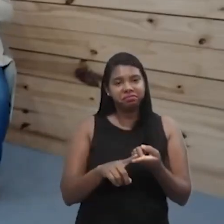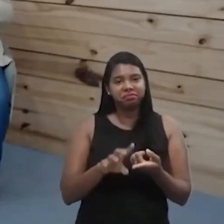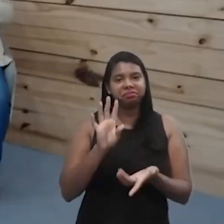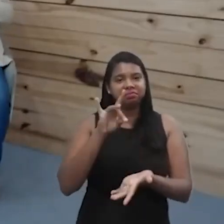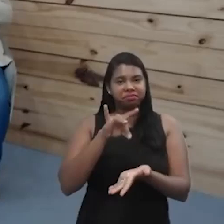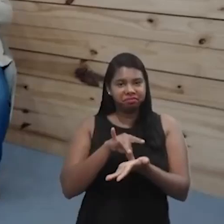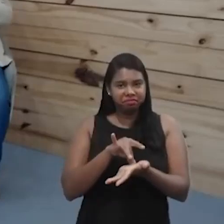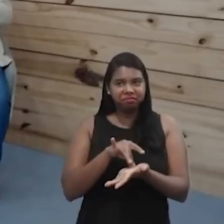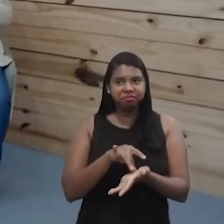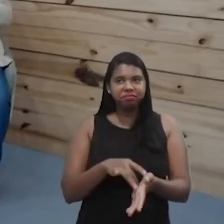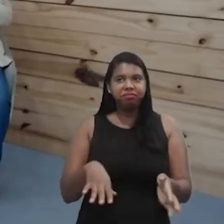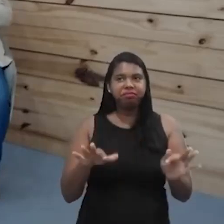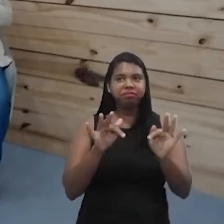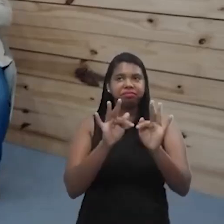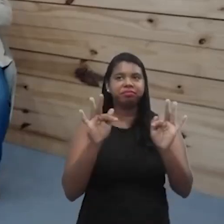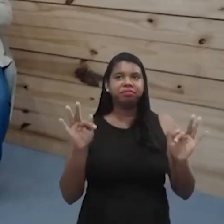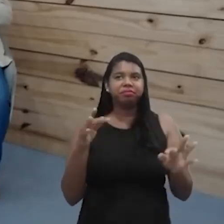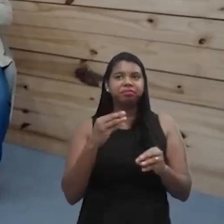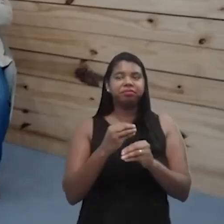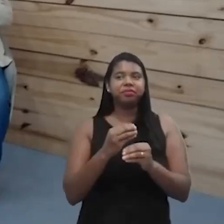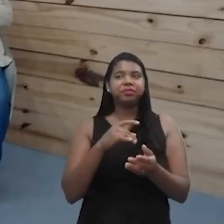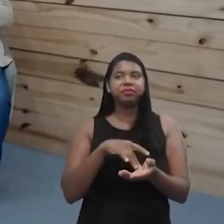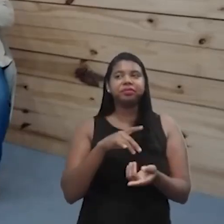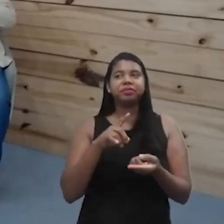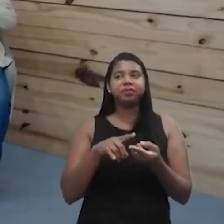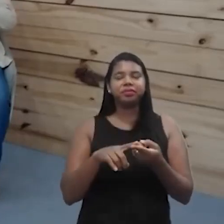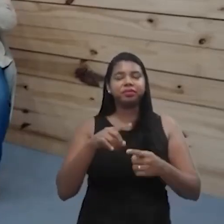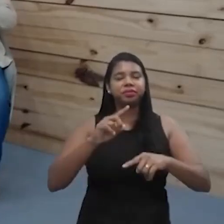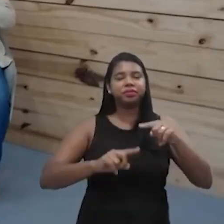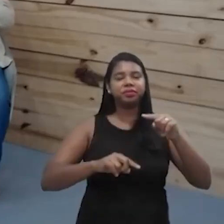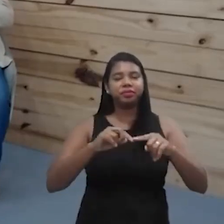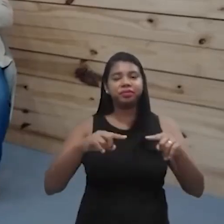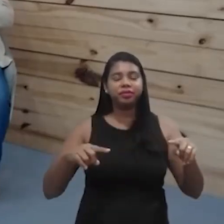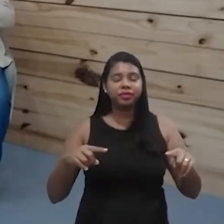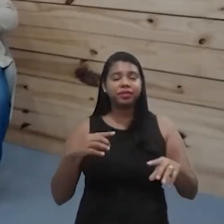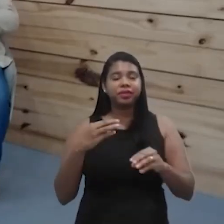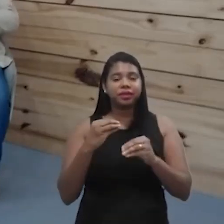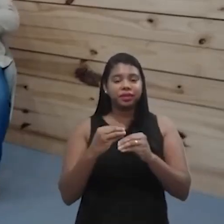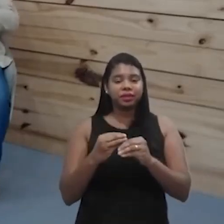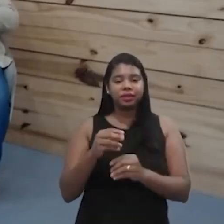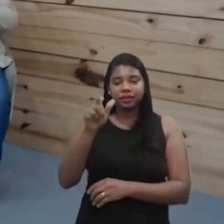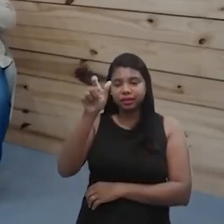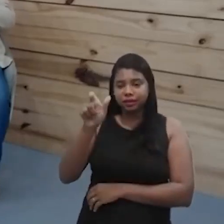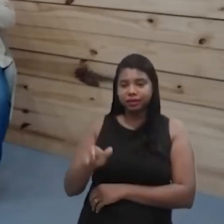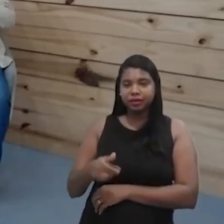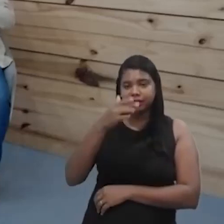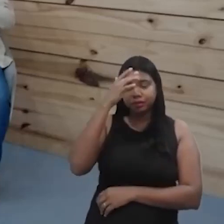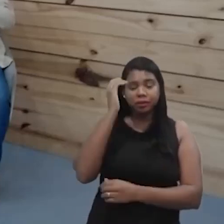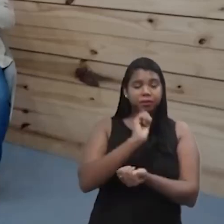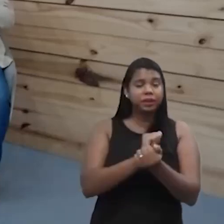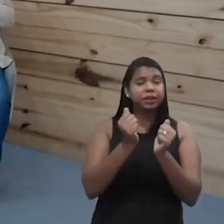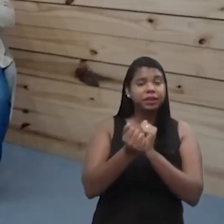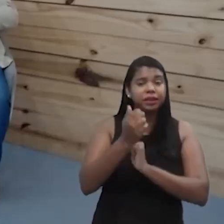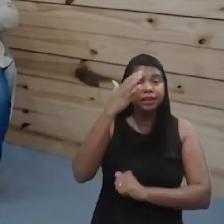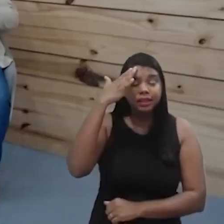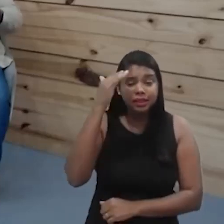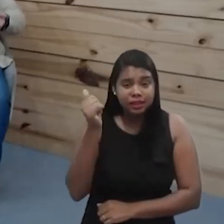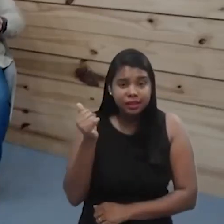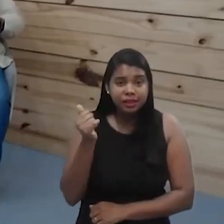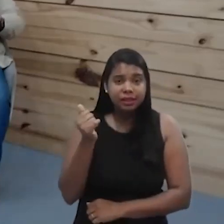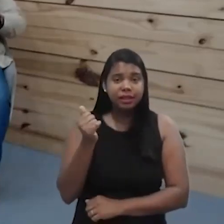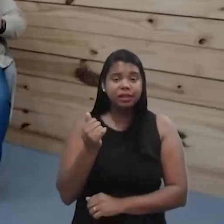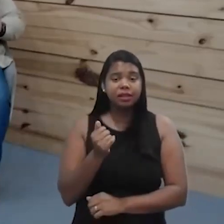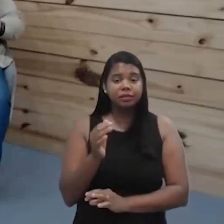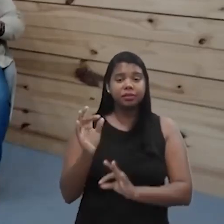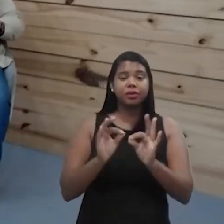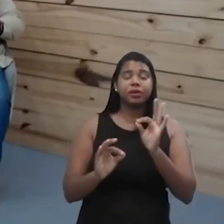uma função de um equipamento, tá, que vai exigir um profissional com habilitação para ser o